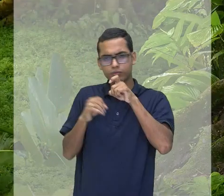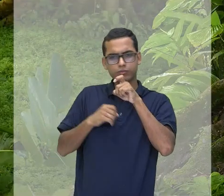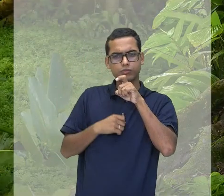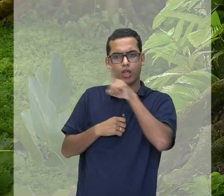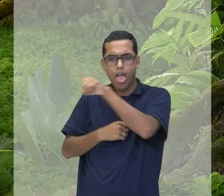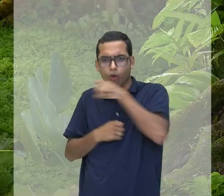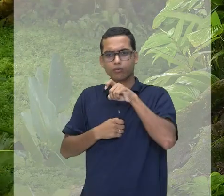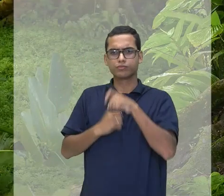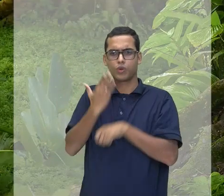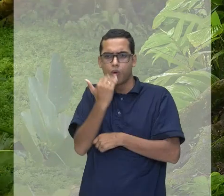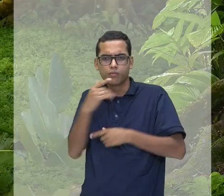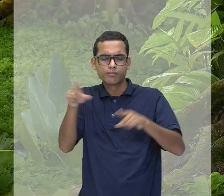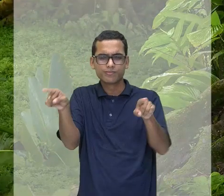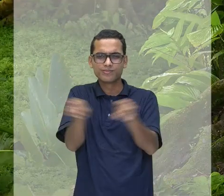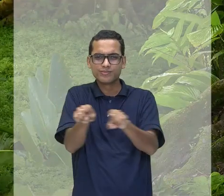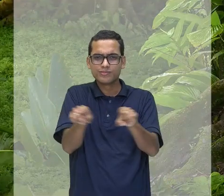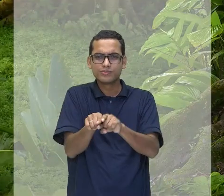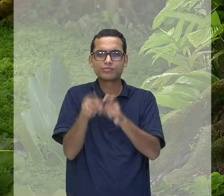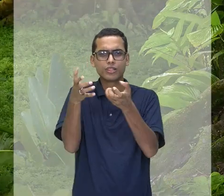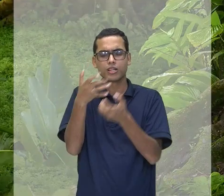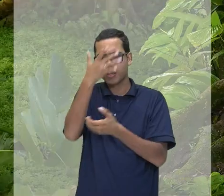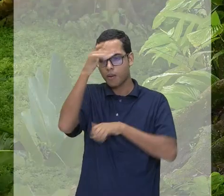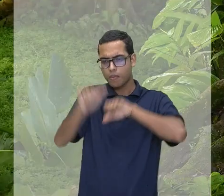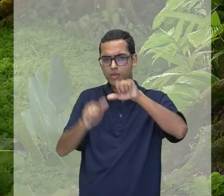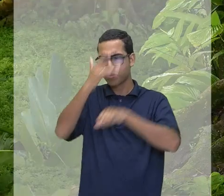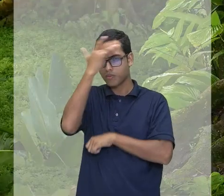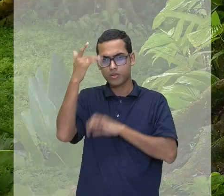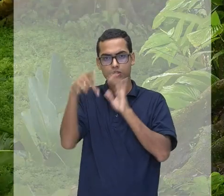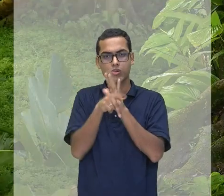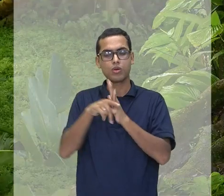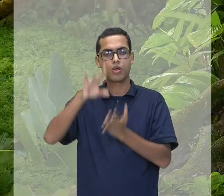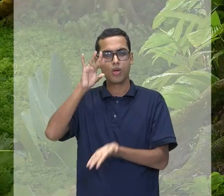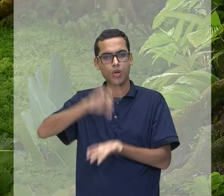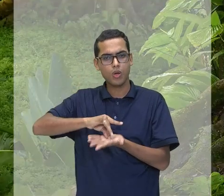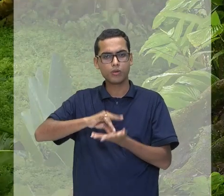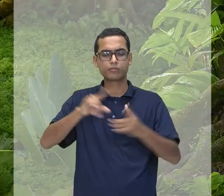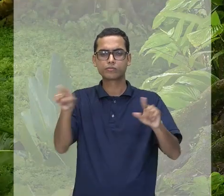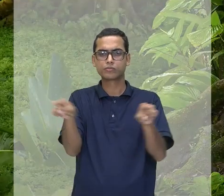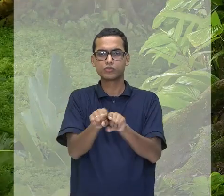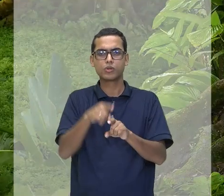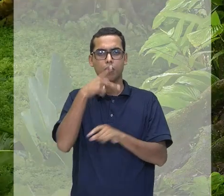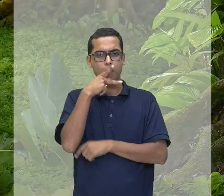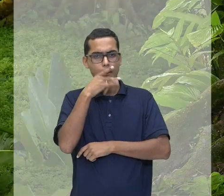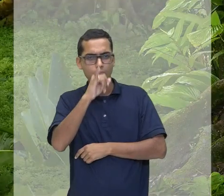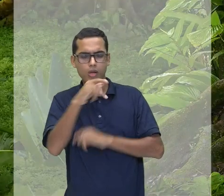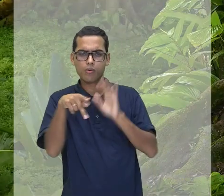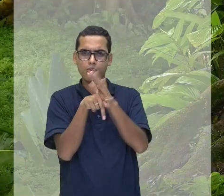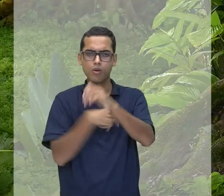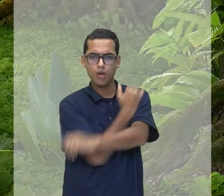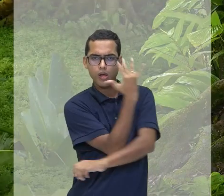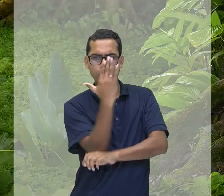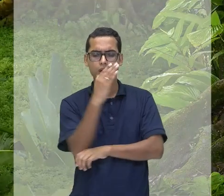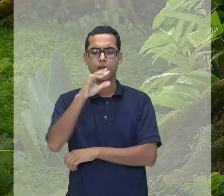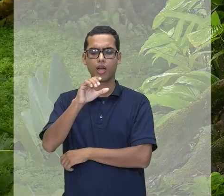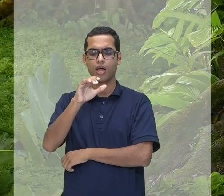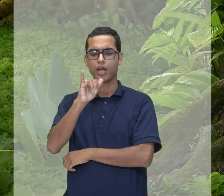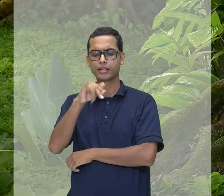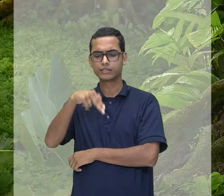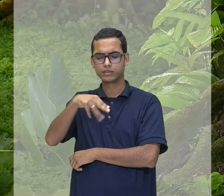Pois é, seu desejo é atendido pelo pai do mato, chamado Canhamé, que também cria para ele